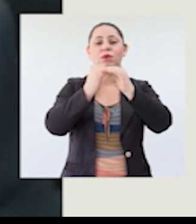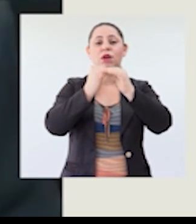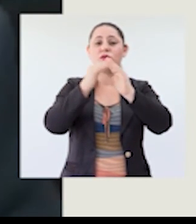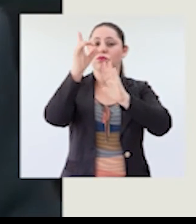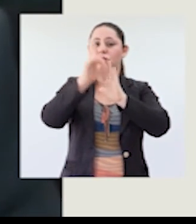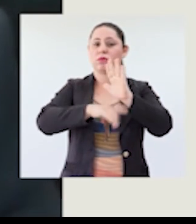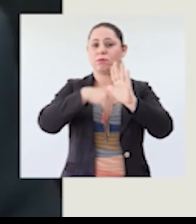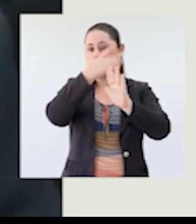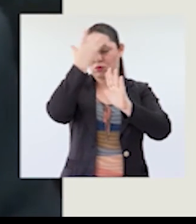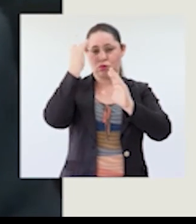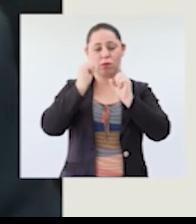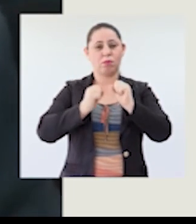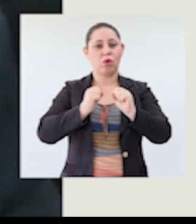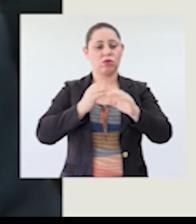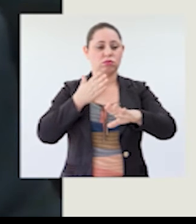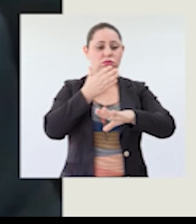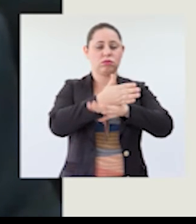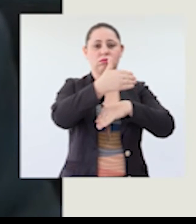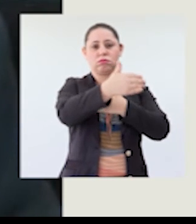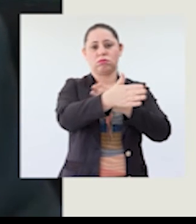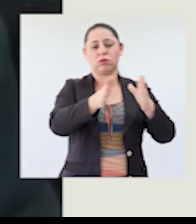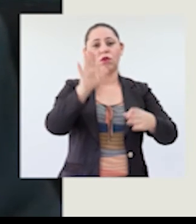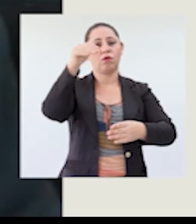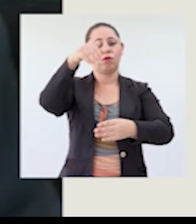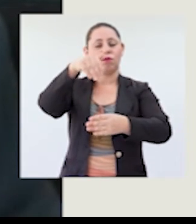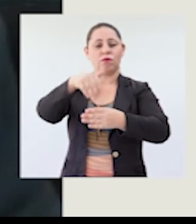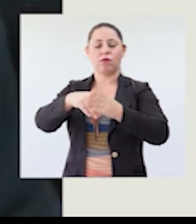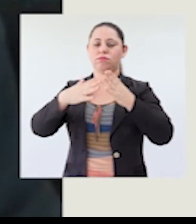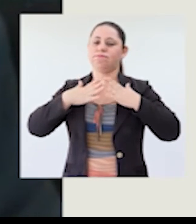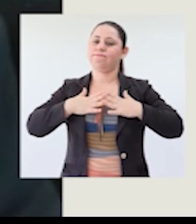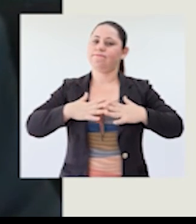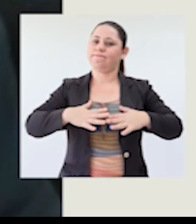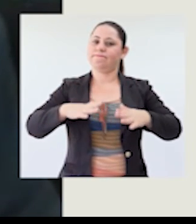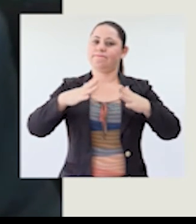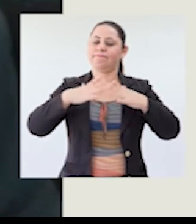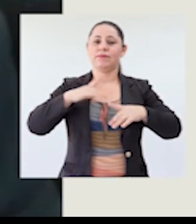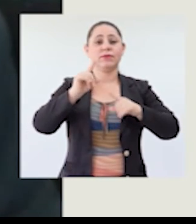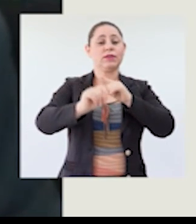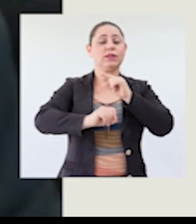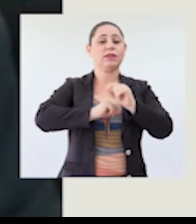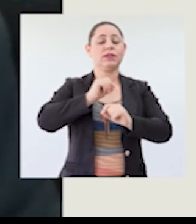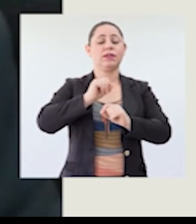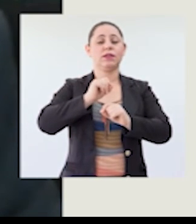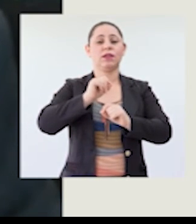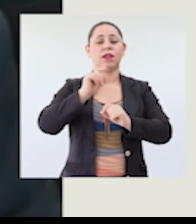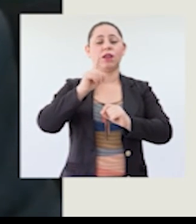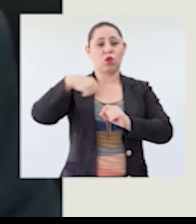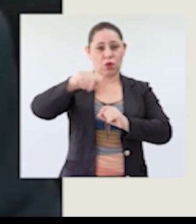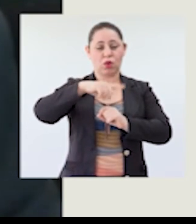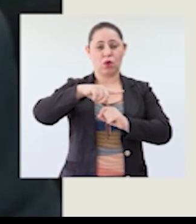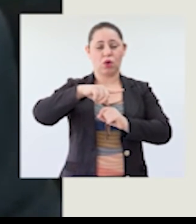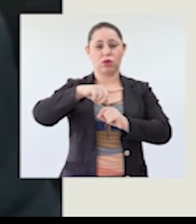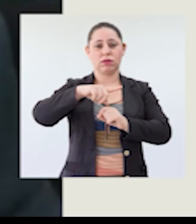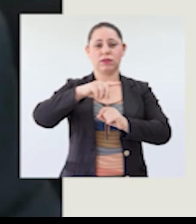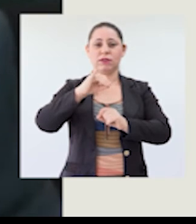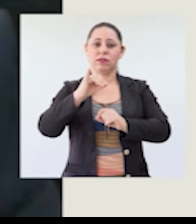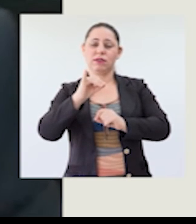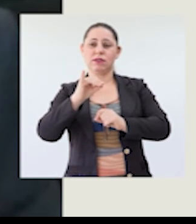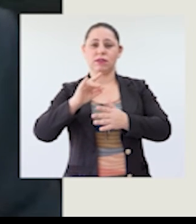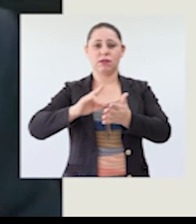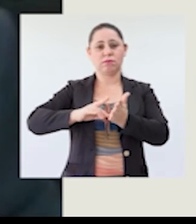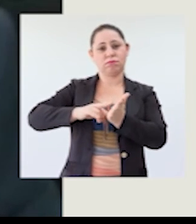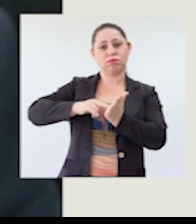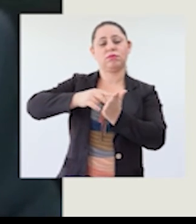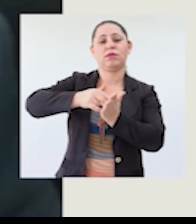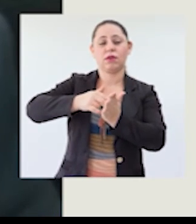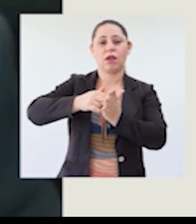possam procurar as suas zonas eleitorais e fazer um voto com tranquilidade, e que a gente se dê um